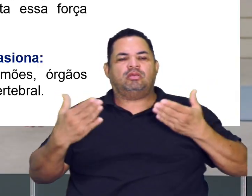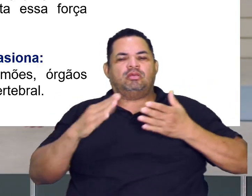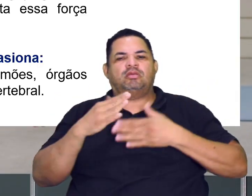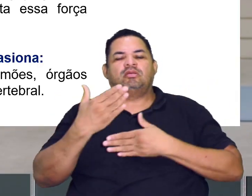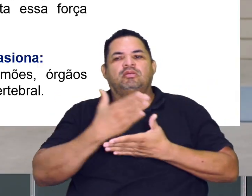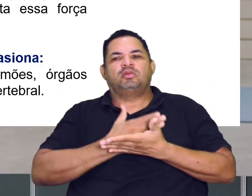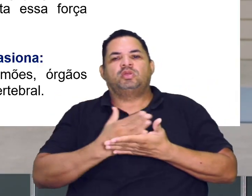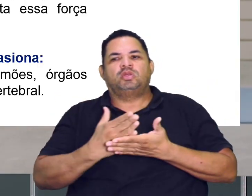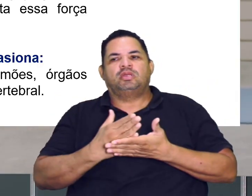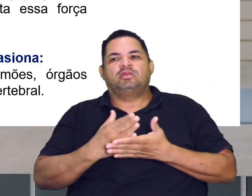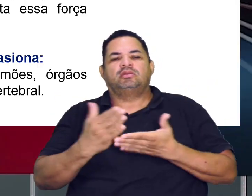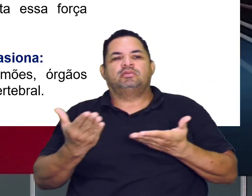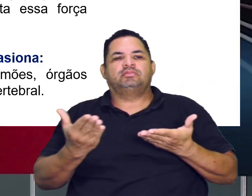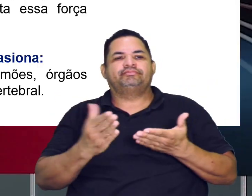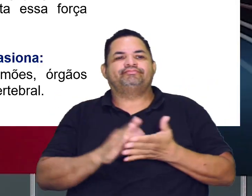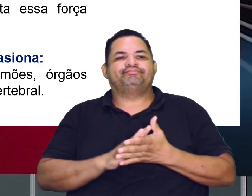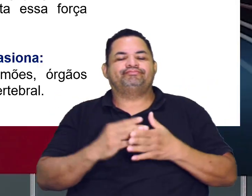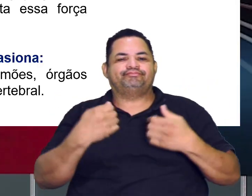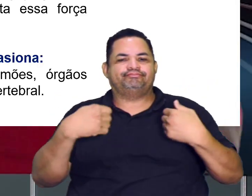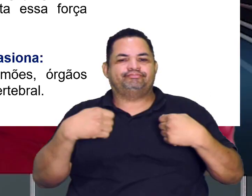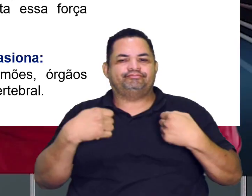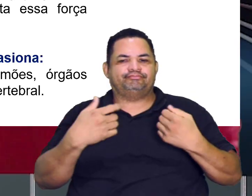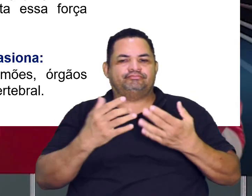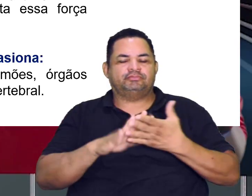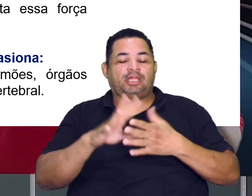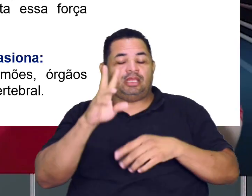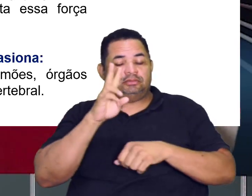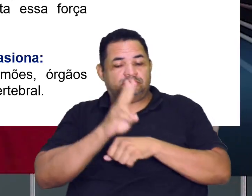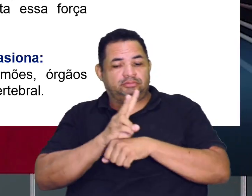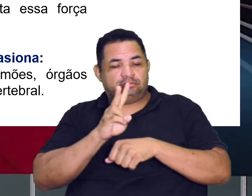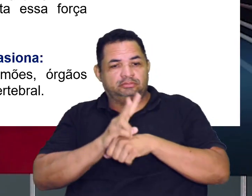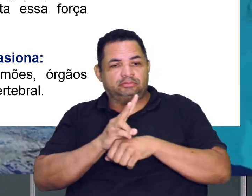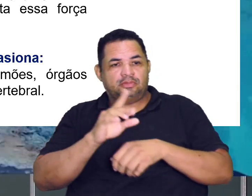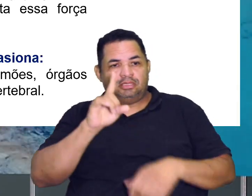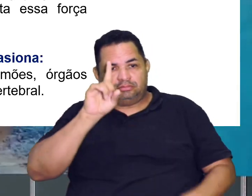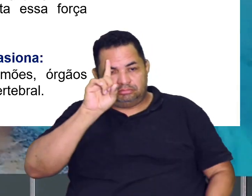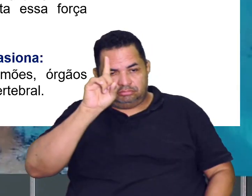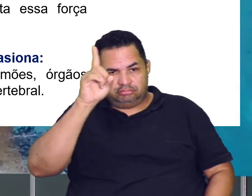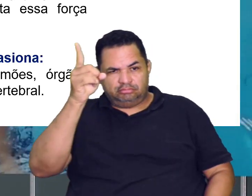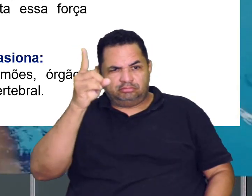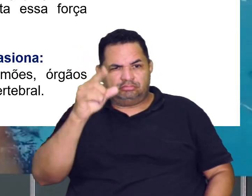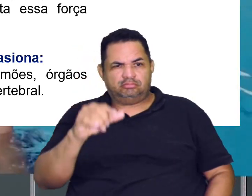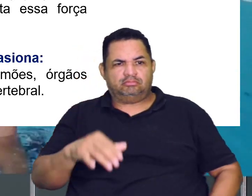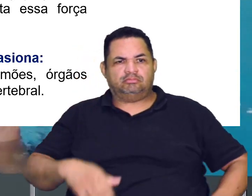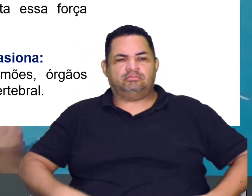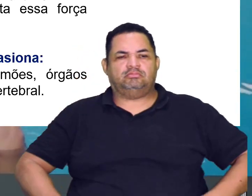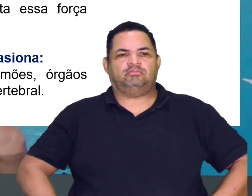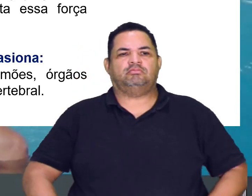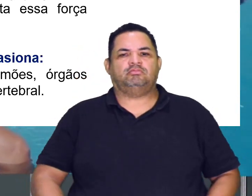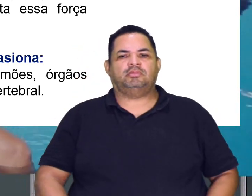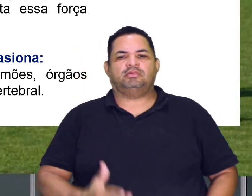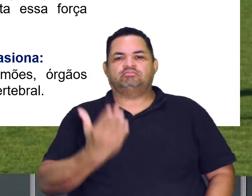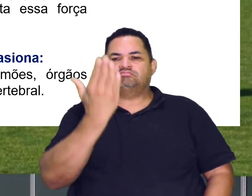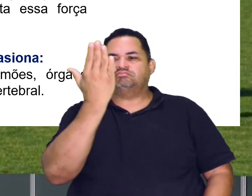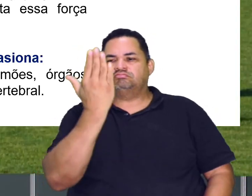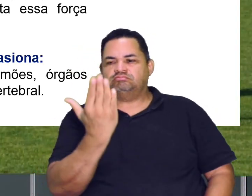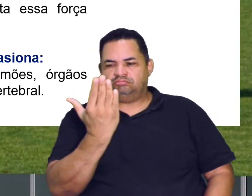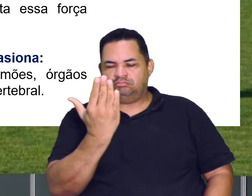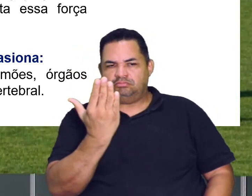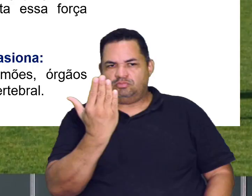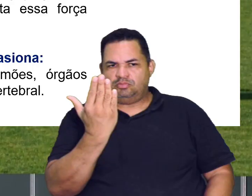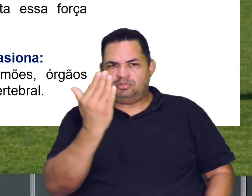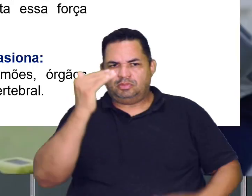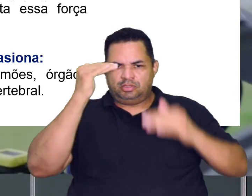severas, começam a ficar crônicas. Então a gente precisa ter esse cuidado também. O ideal é que você coloque a tela que você vai